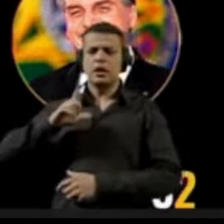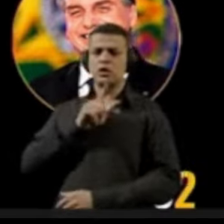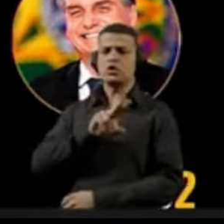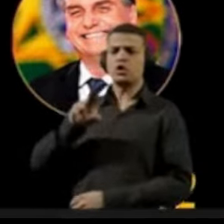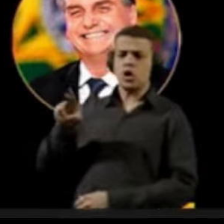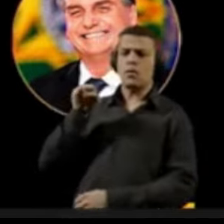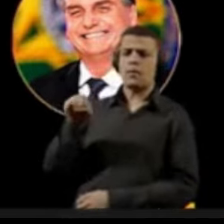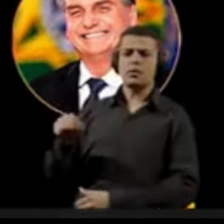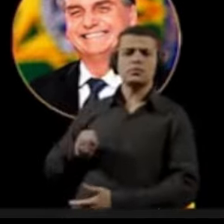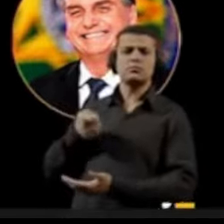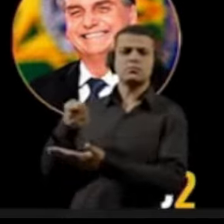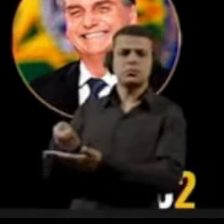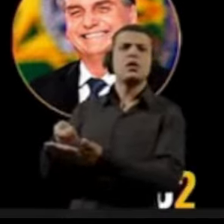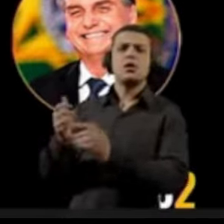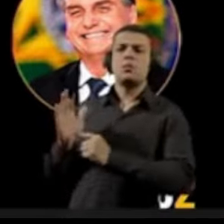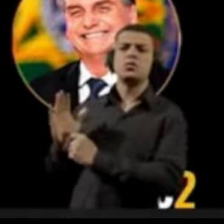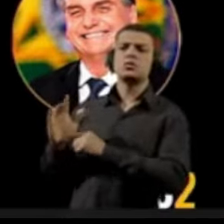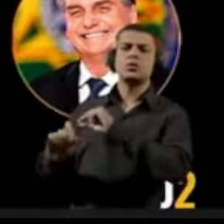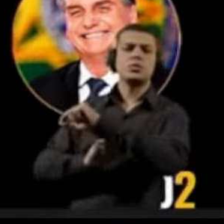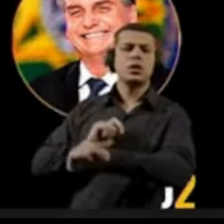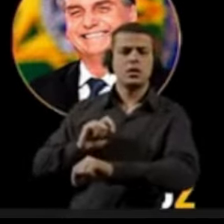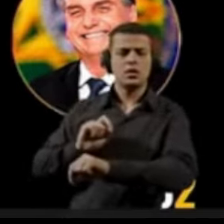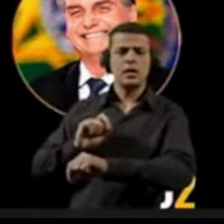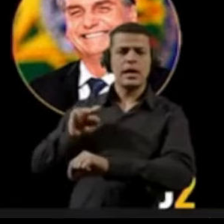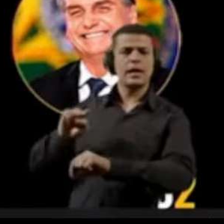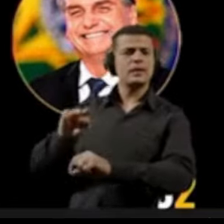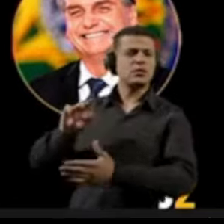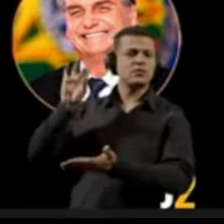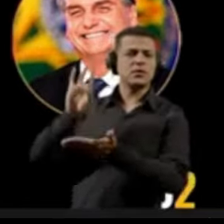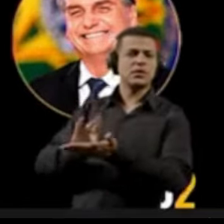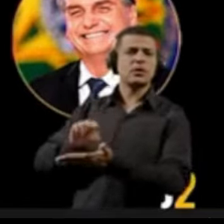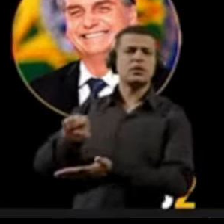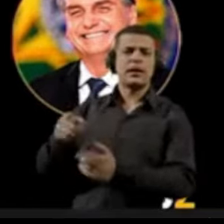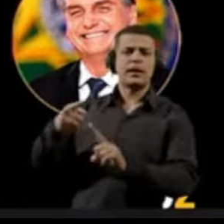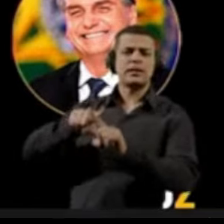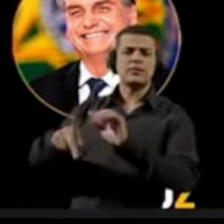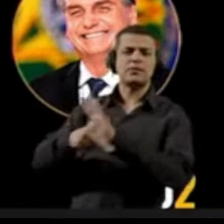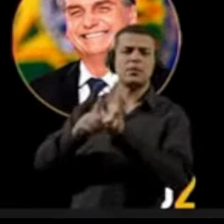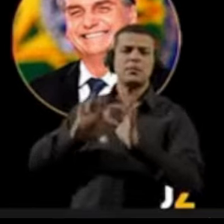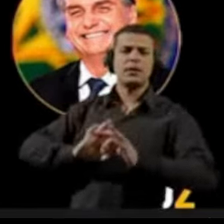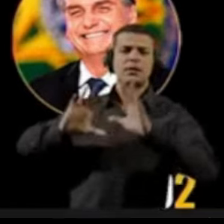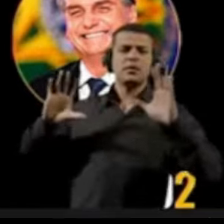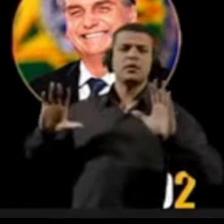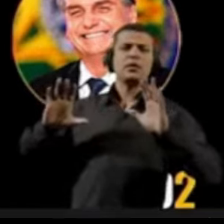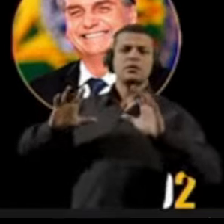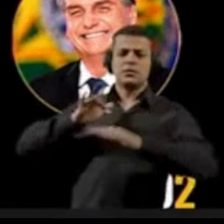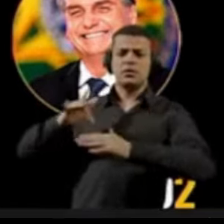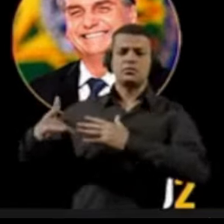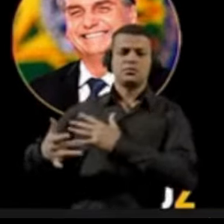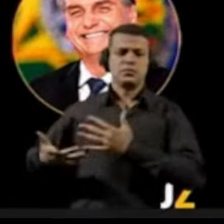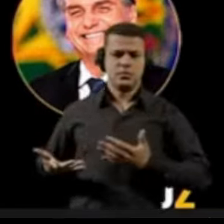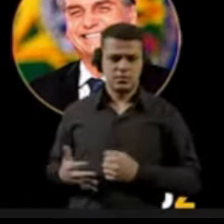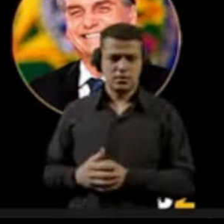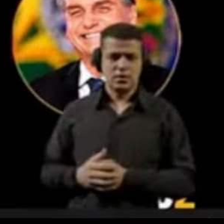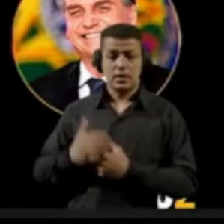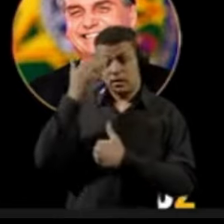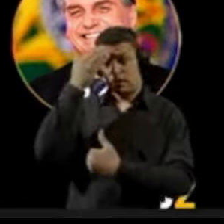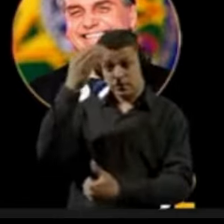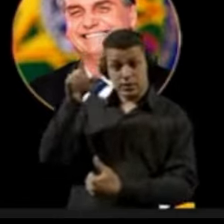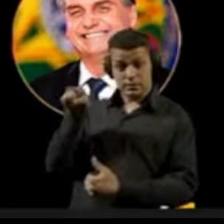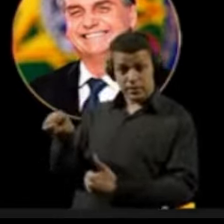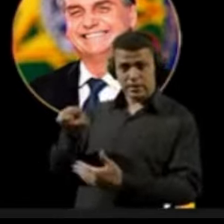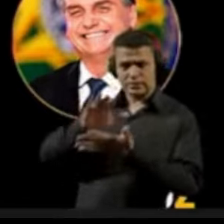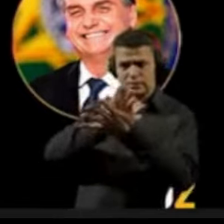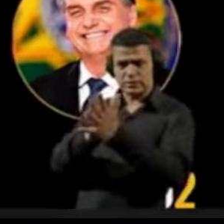a quem devia, mostrando essa realidade por meio da liberdade das redes sociais. E foi graças a